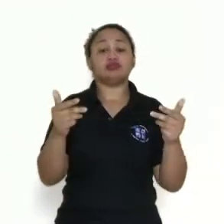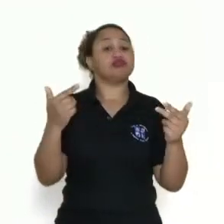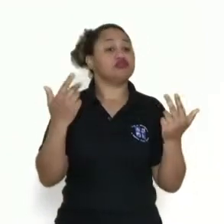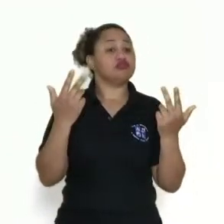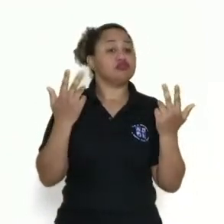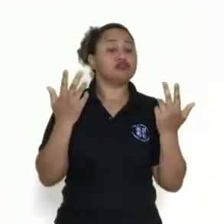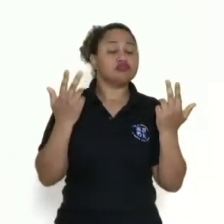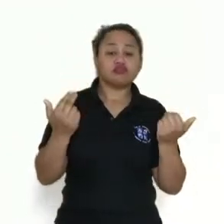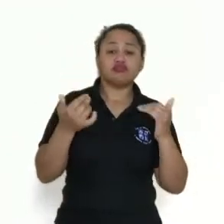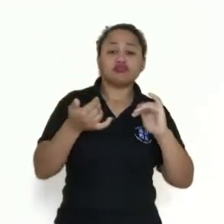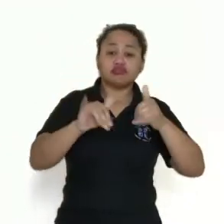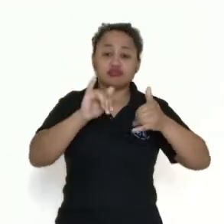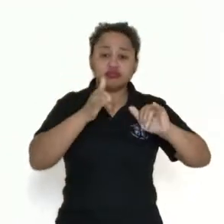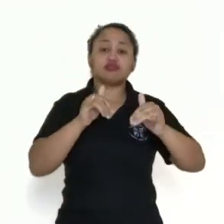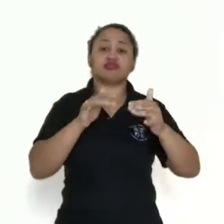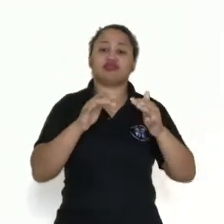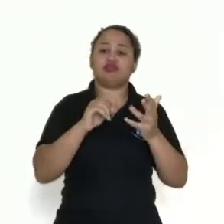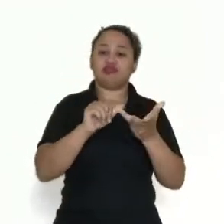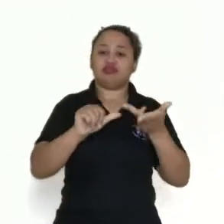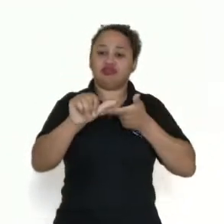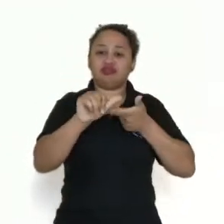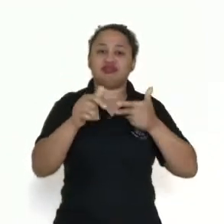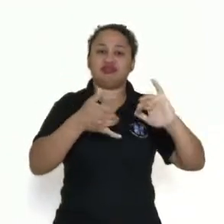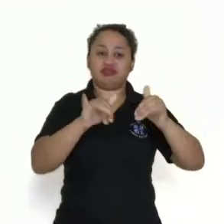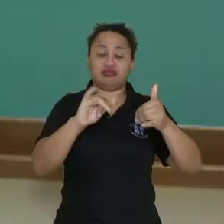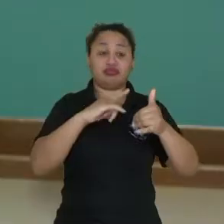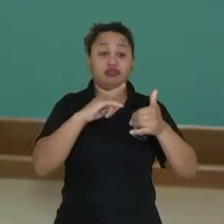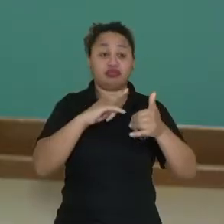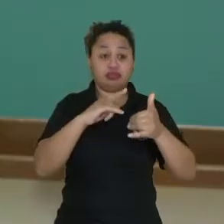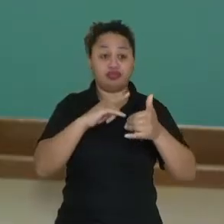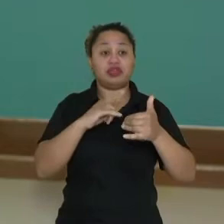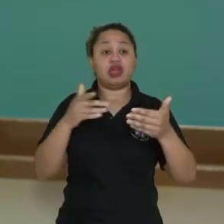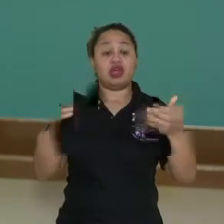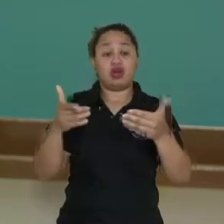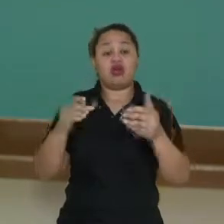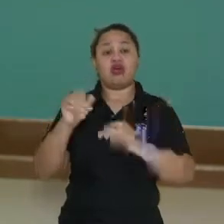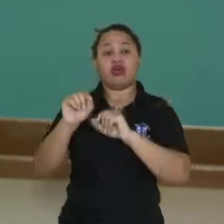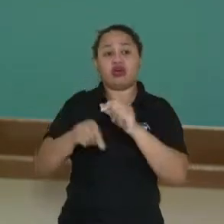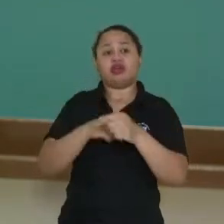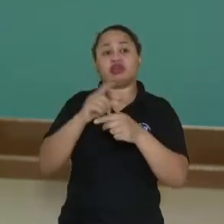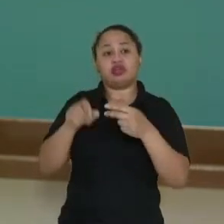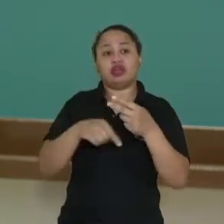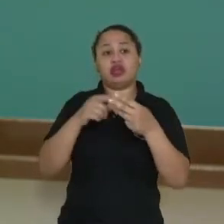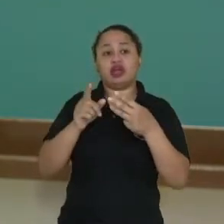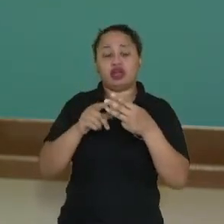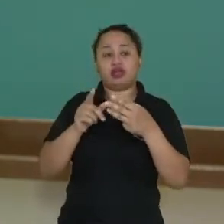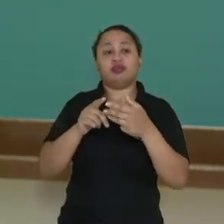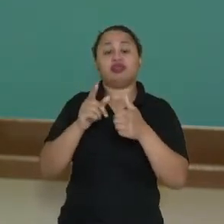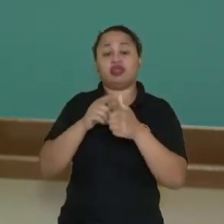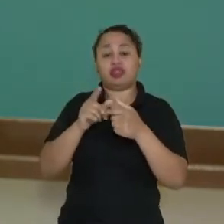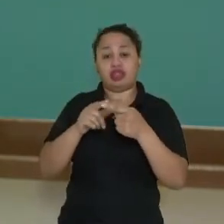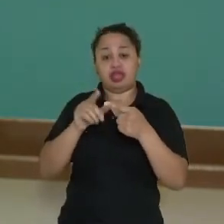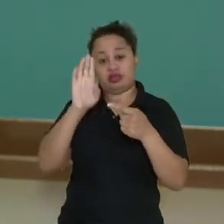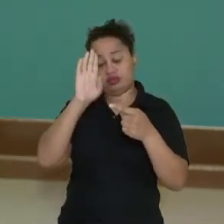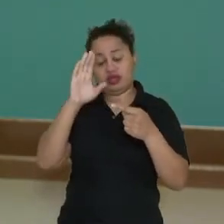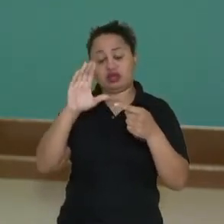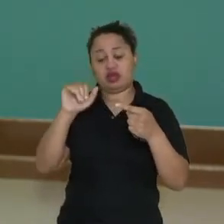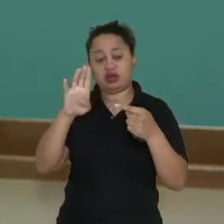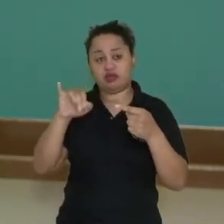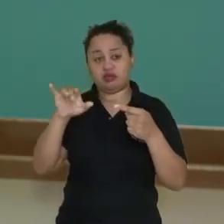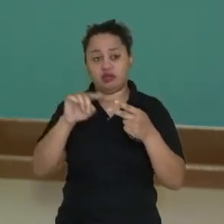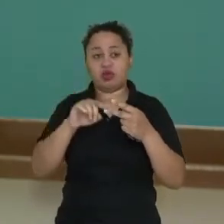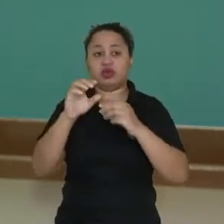meio. Tá? Então, com destaque dessa vez aqui para o ciclo do nitrogênio, sendo que existem os principais: